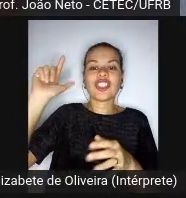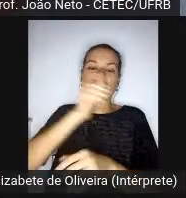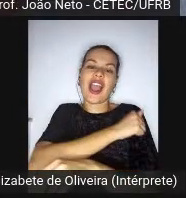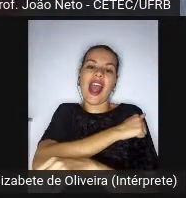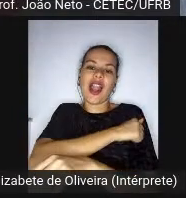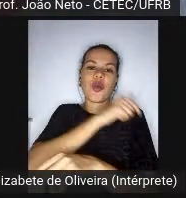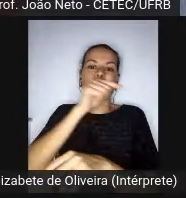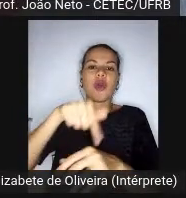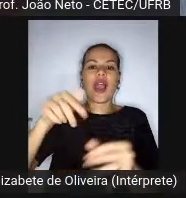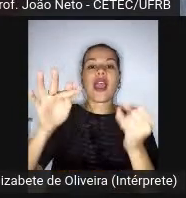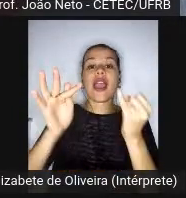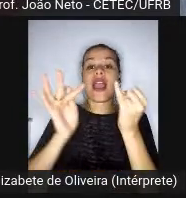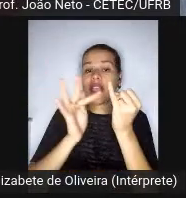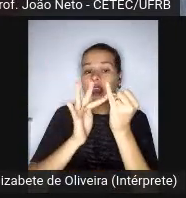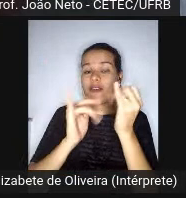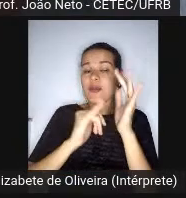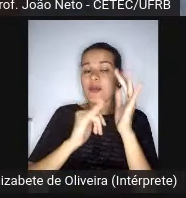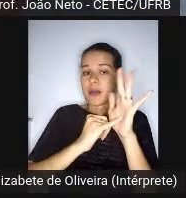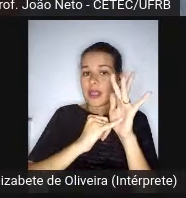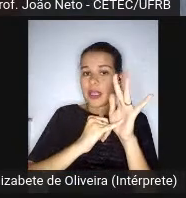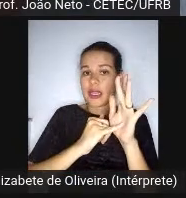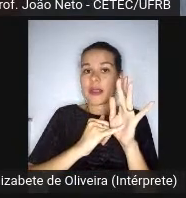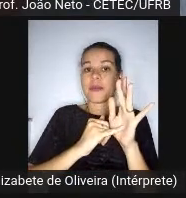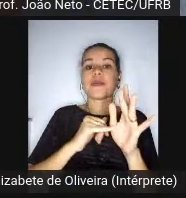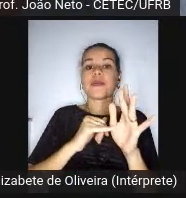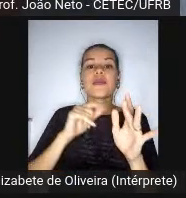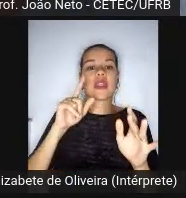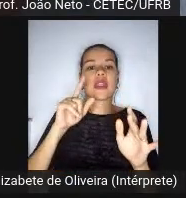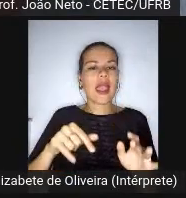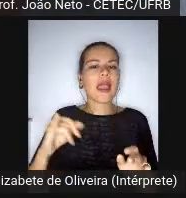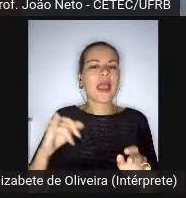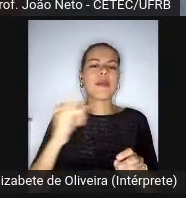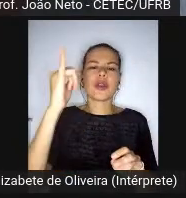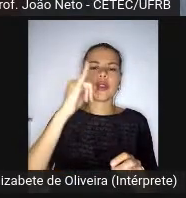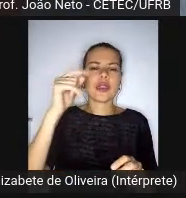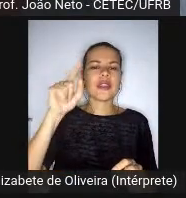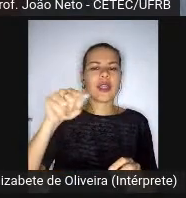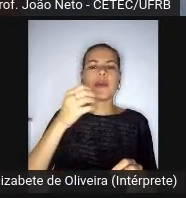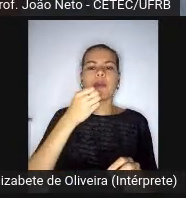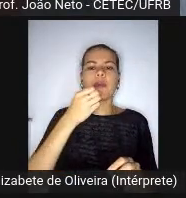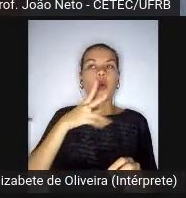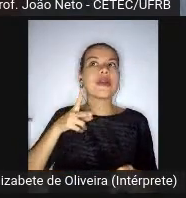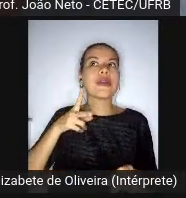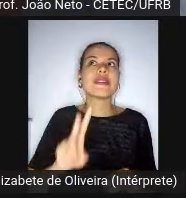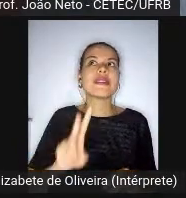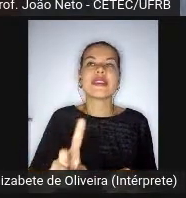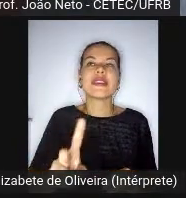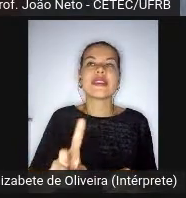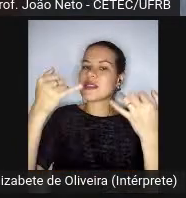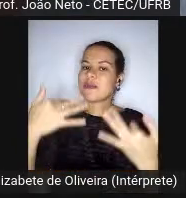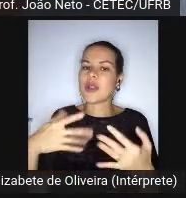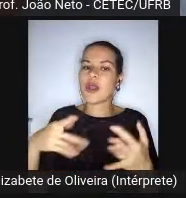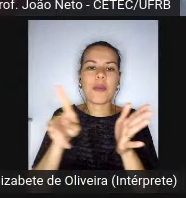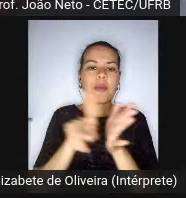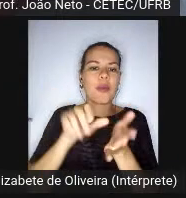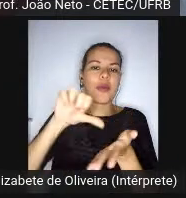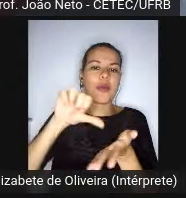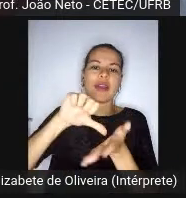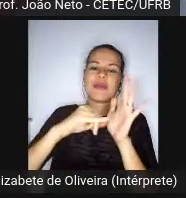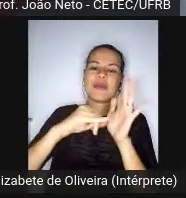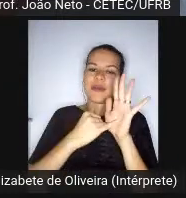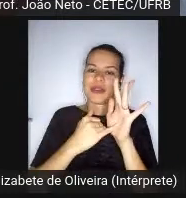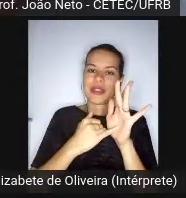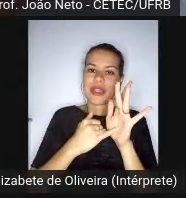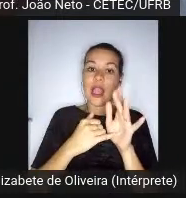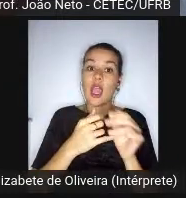e sempre que é aquele que pode ele faz uma referência a última Camaçari que nós desenvolvemos